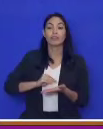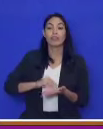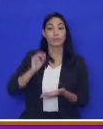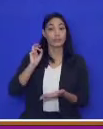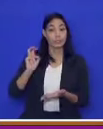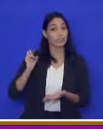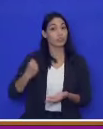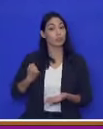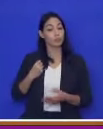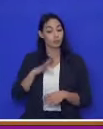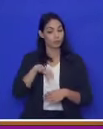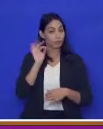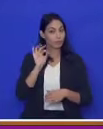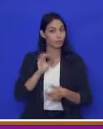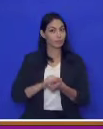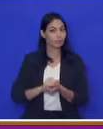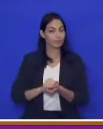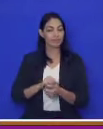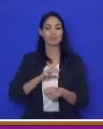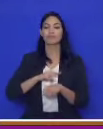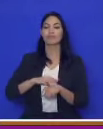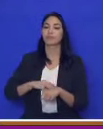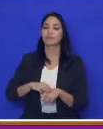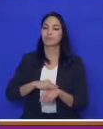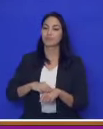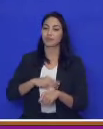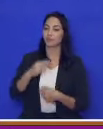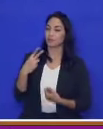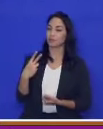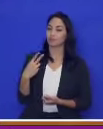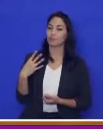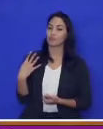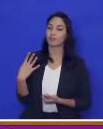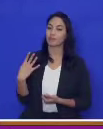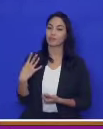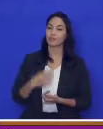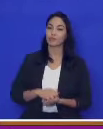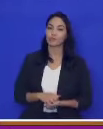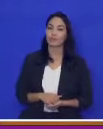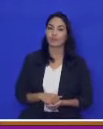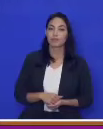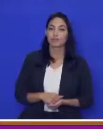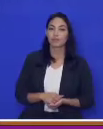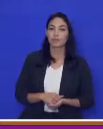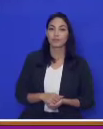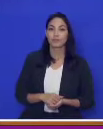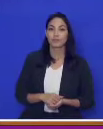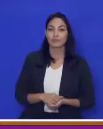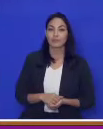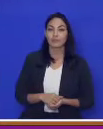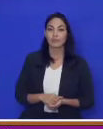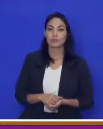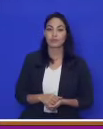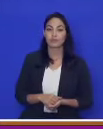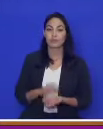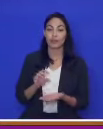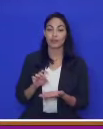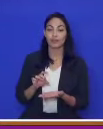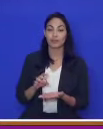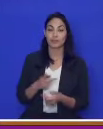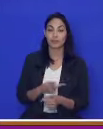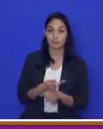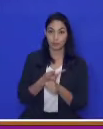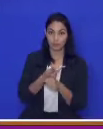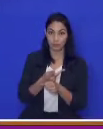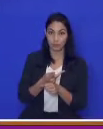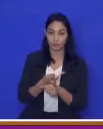5. Mais uma bola na tela. Marrom, 24. Marrom, 24. Na Loto Fácil você